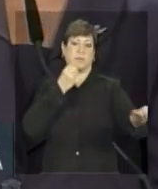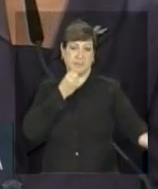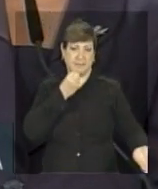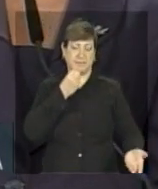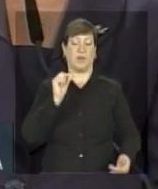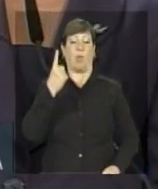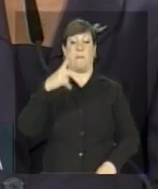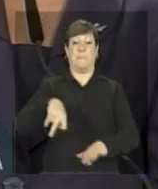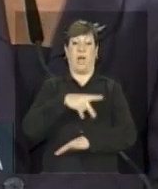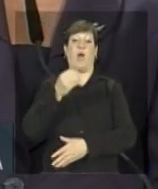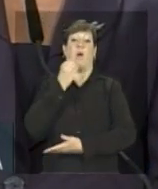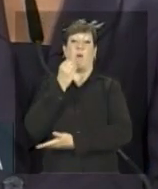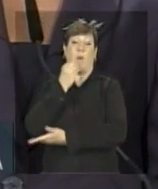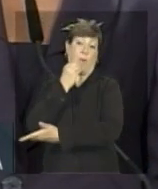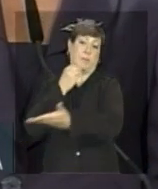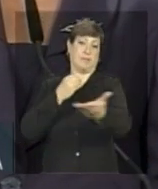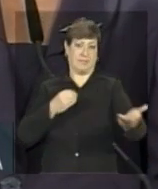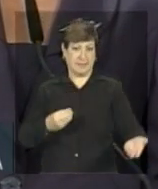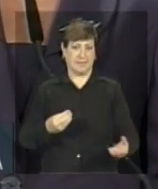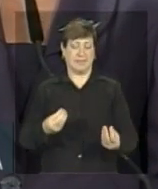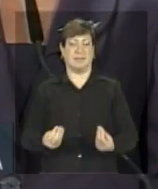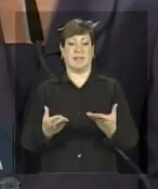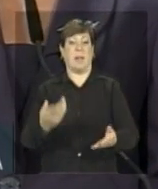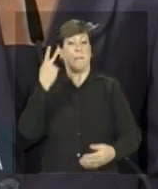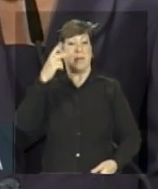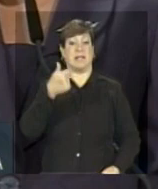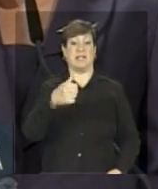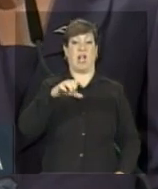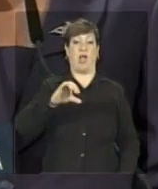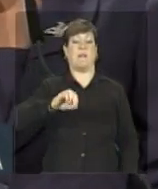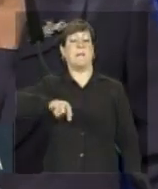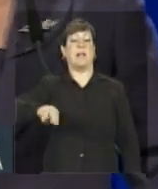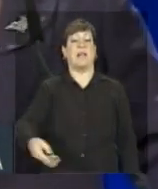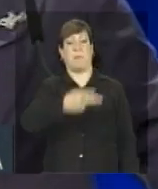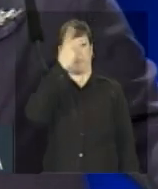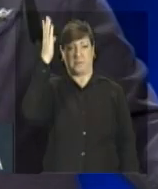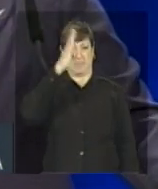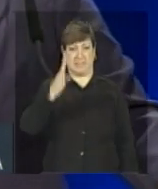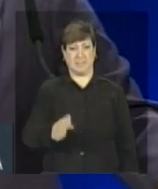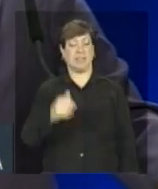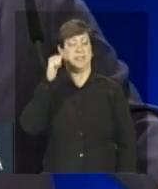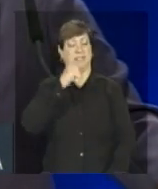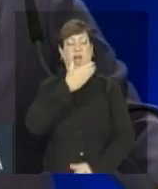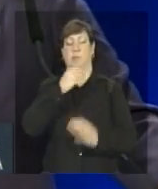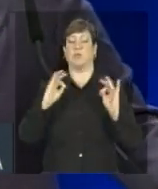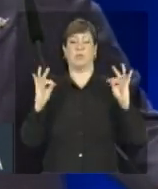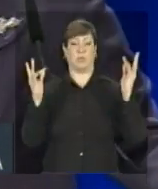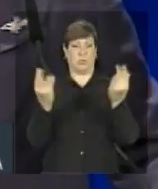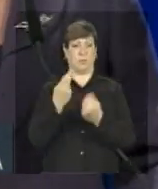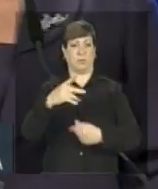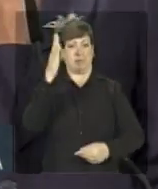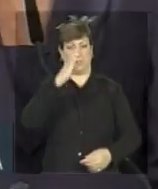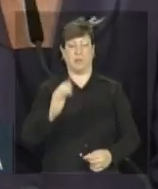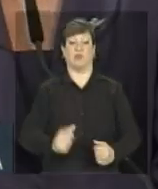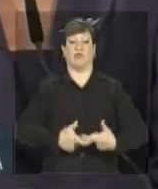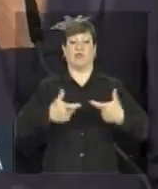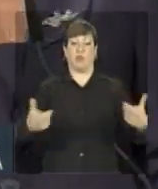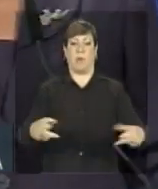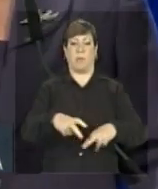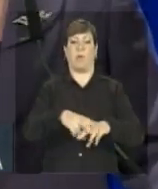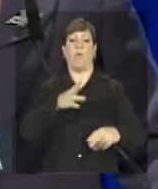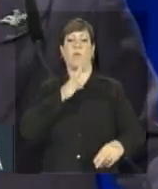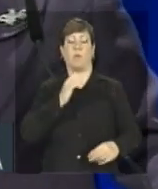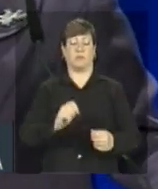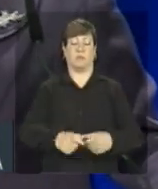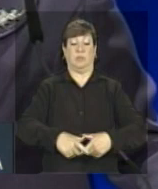de oportunidades para os 190 milhões de brasileiros e brasileiras que, graças ao crescimento do